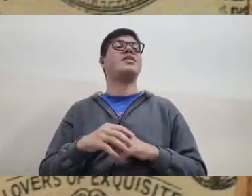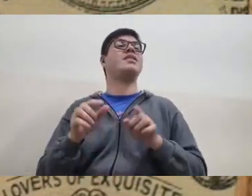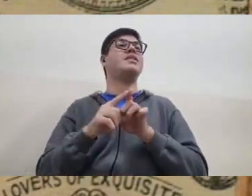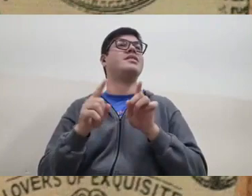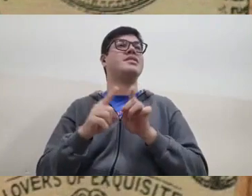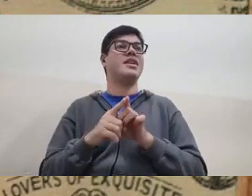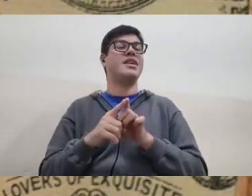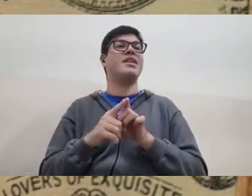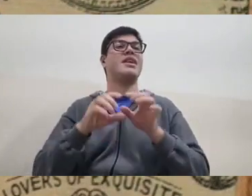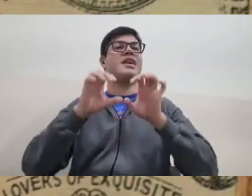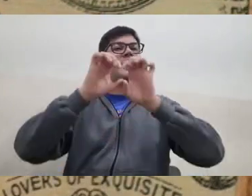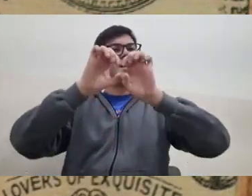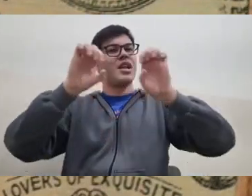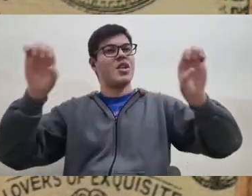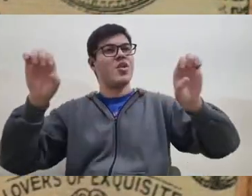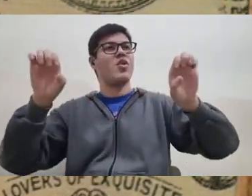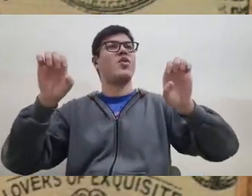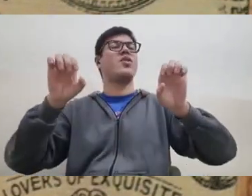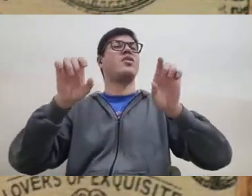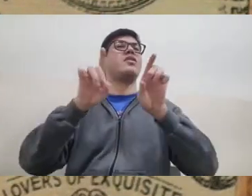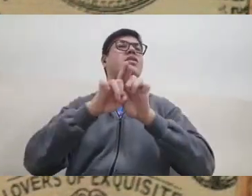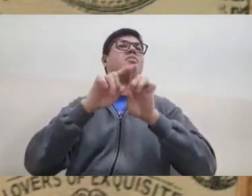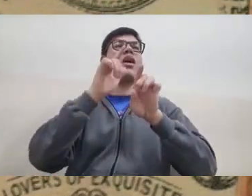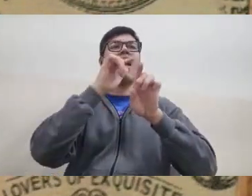a gente manda tirar